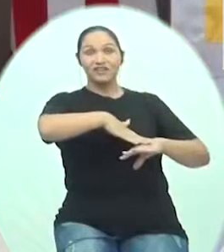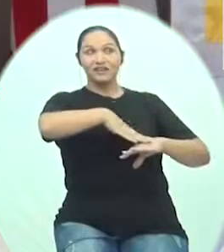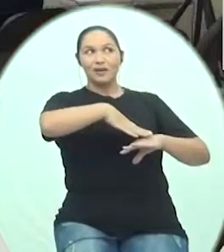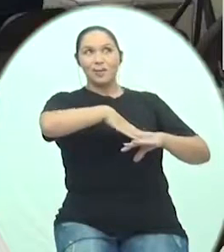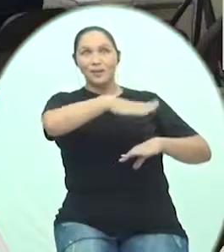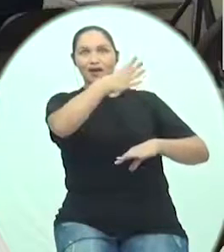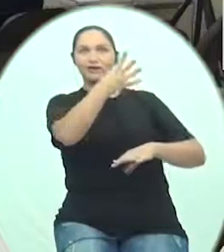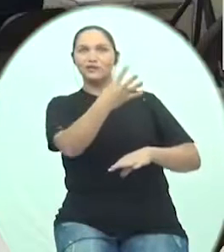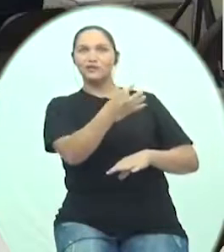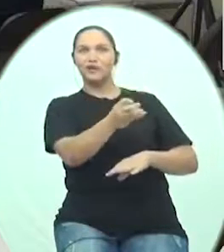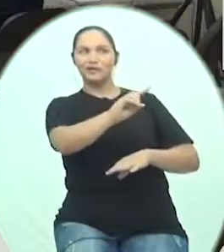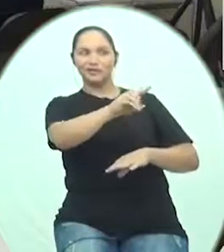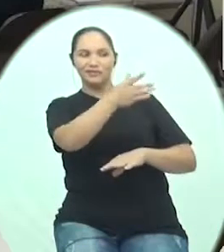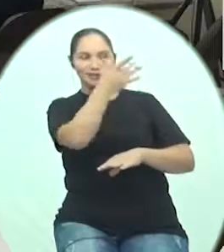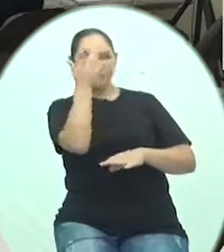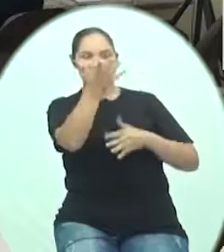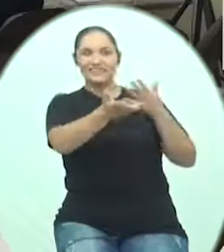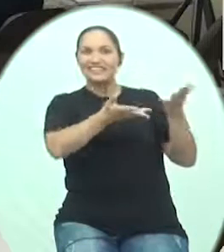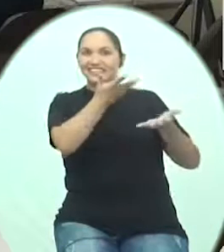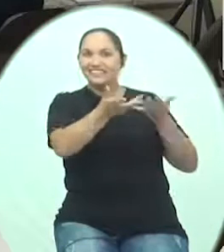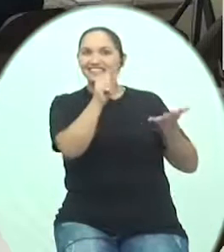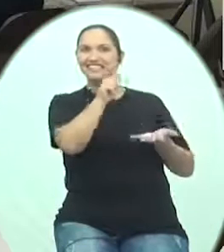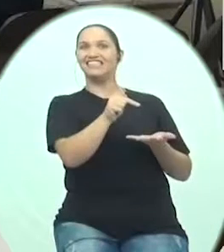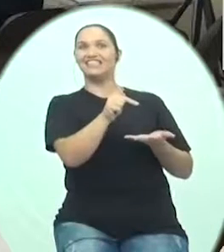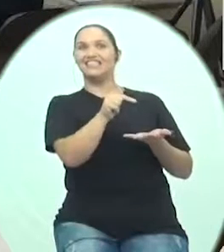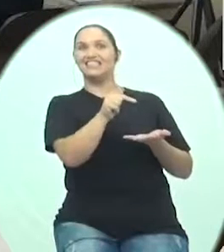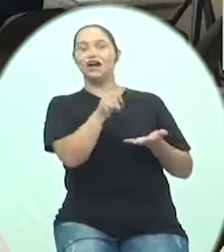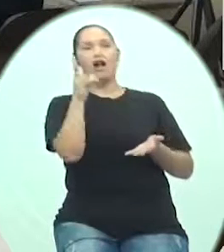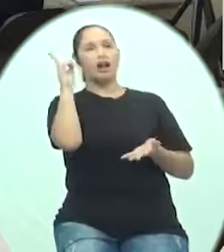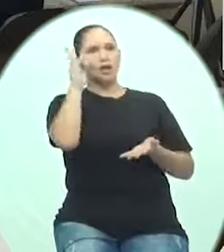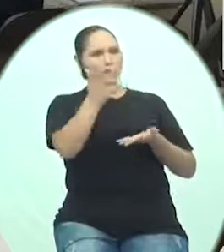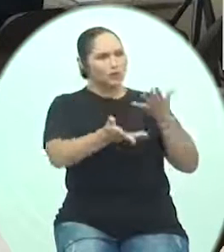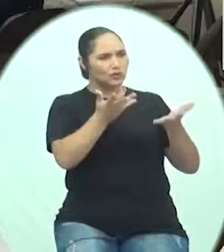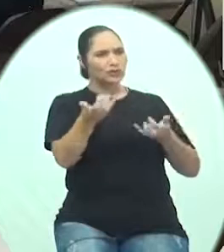40.000 pessoas que irão ser atendidas com